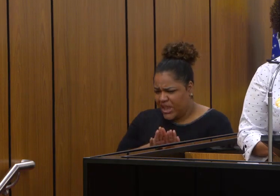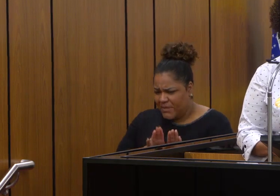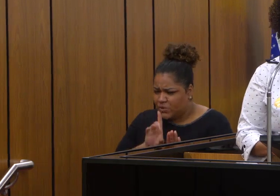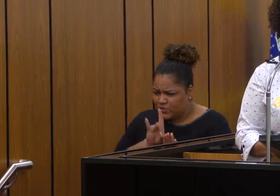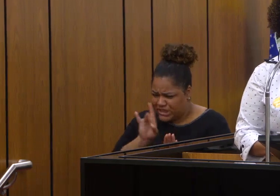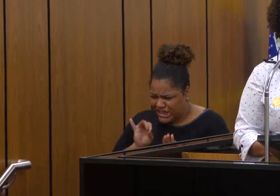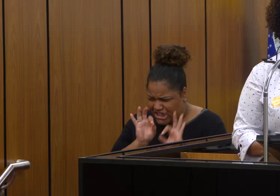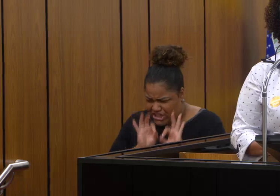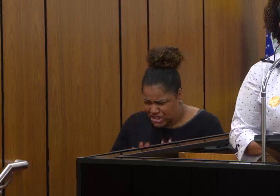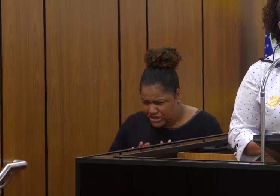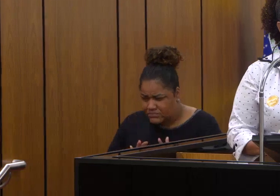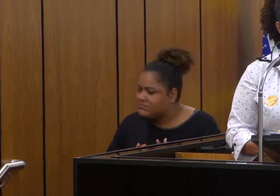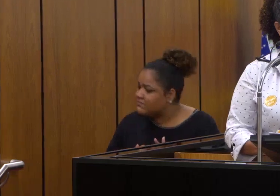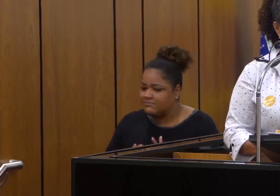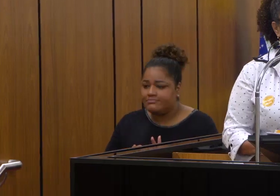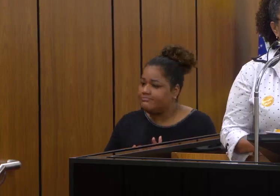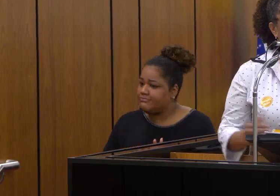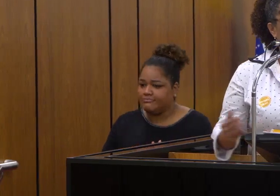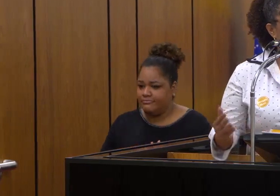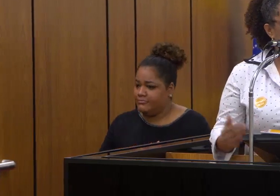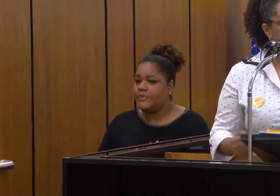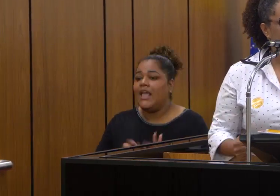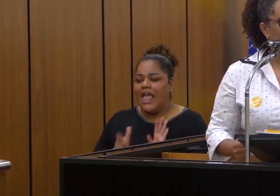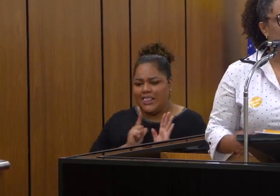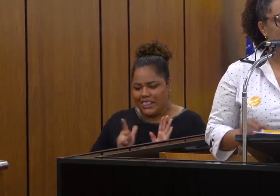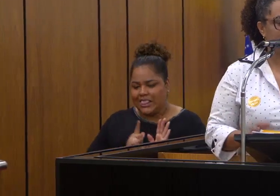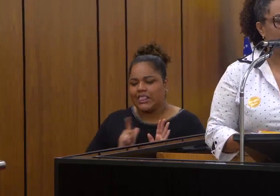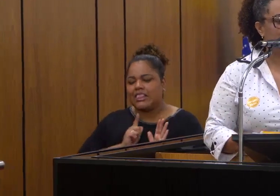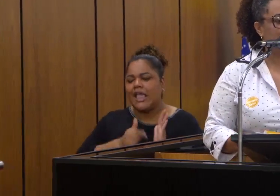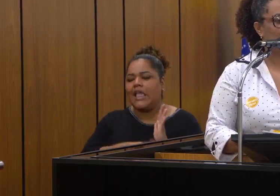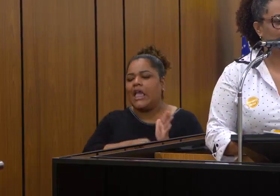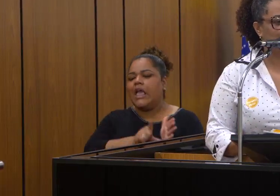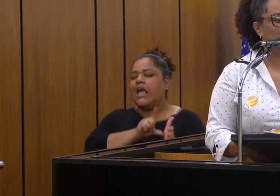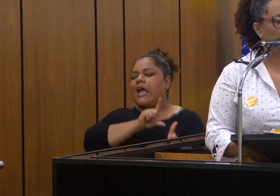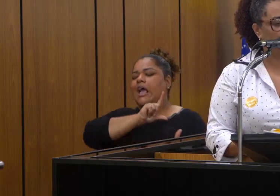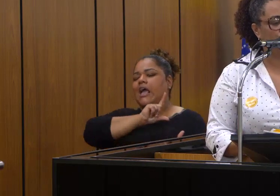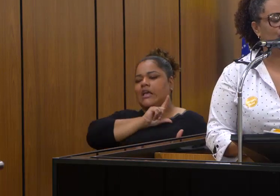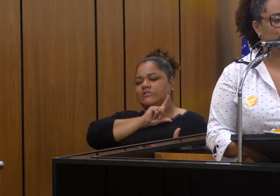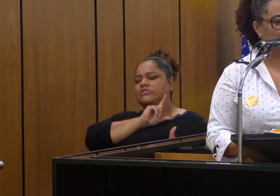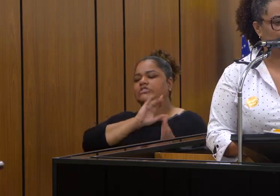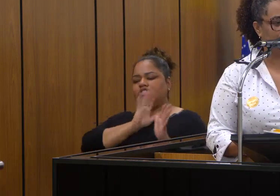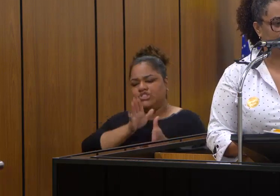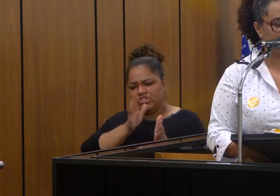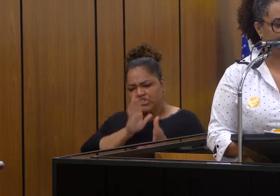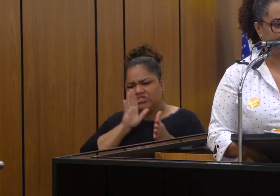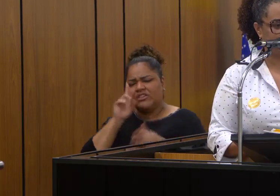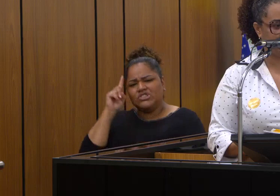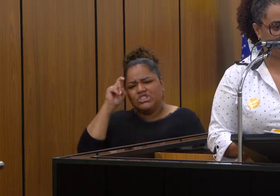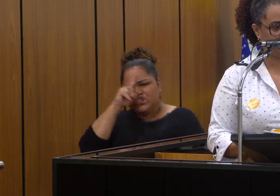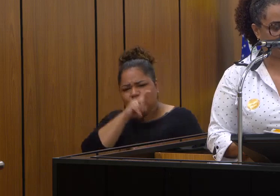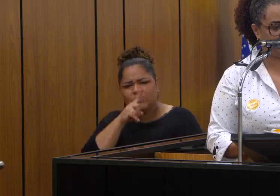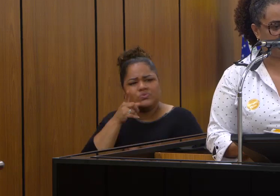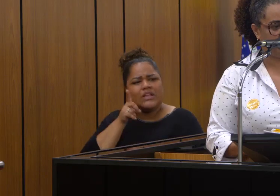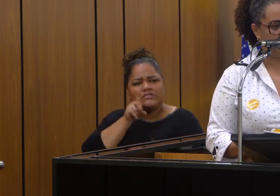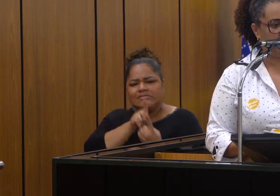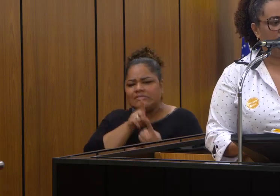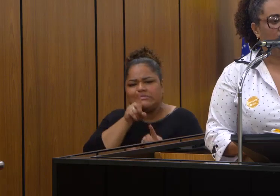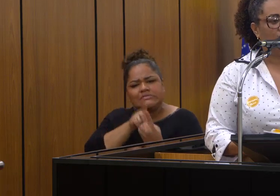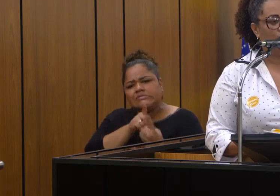naquele dia bem antes Nós já estávamos sentindo muita dificuldade ela